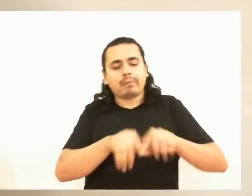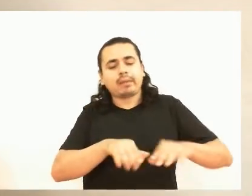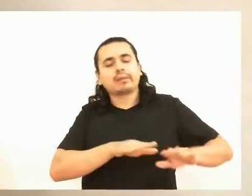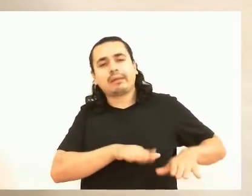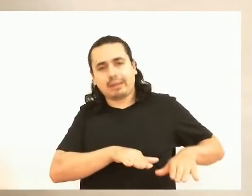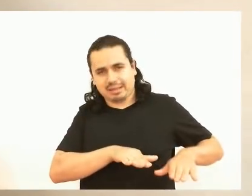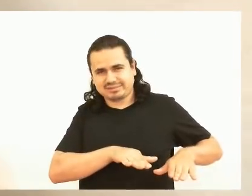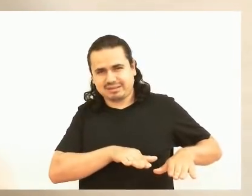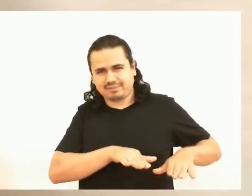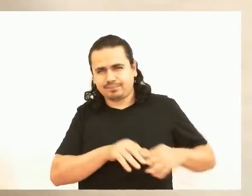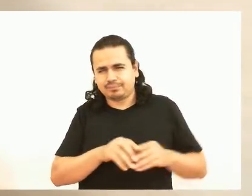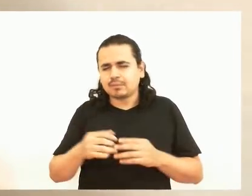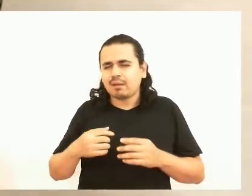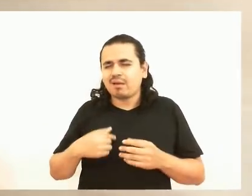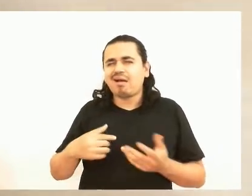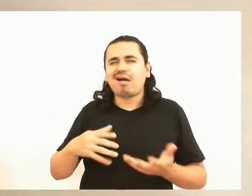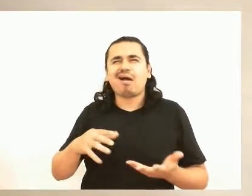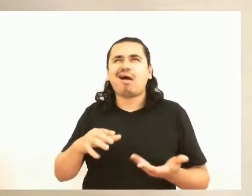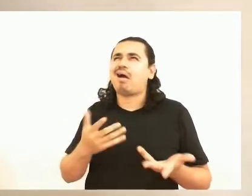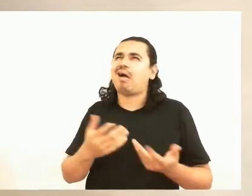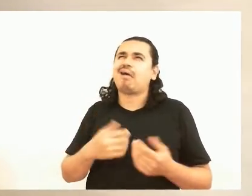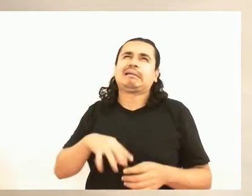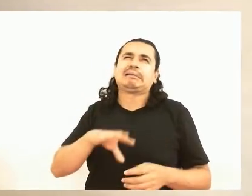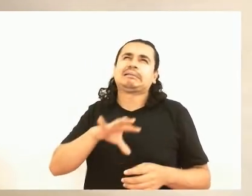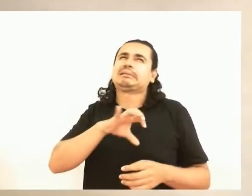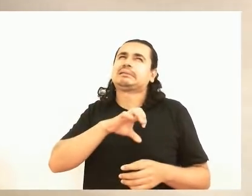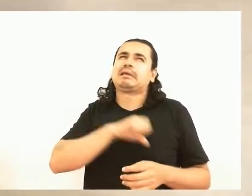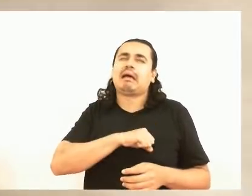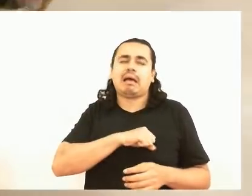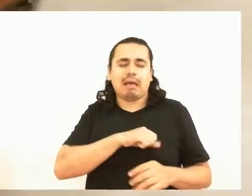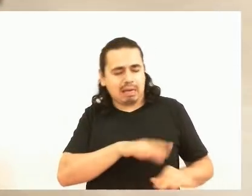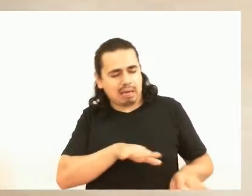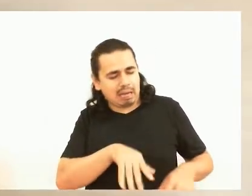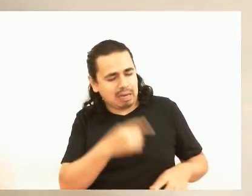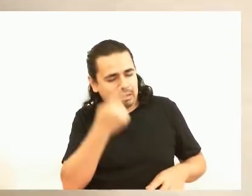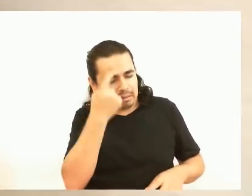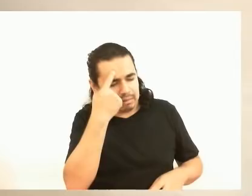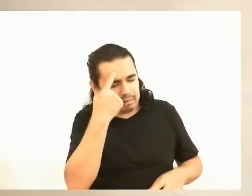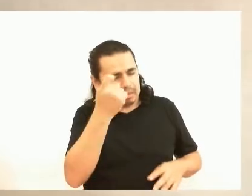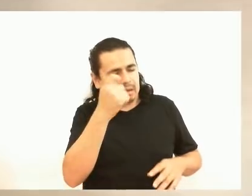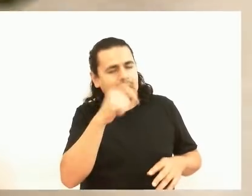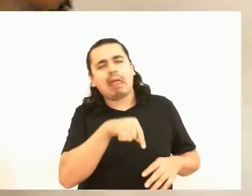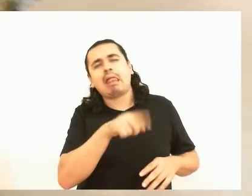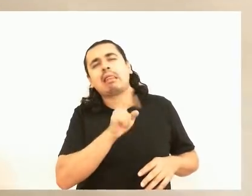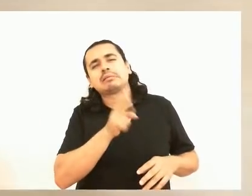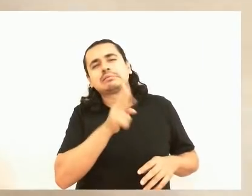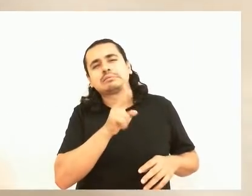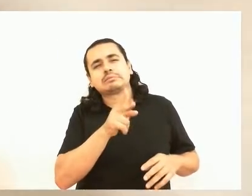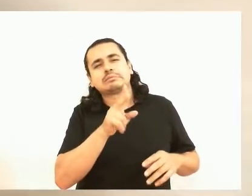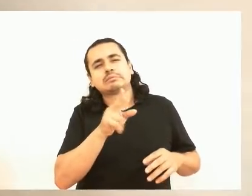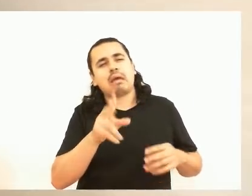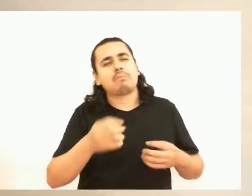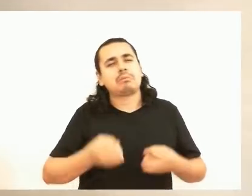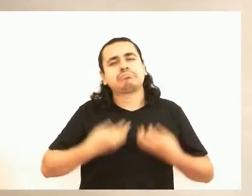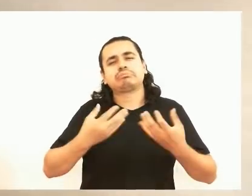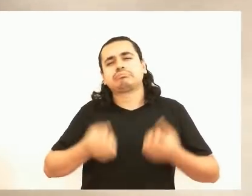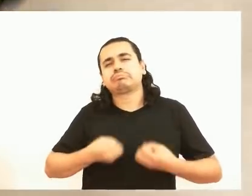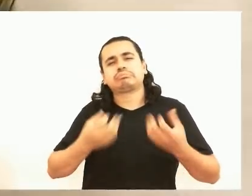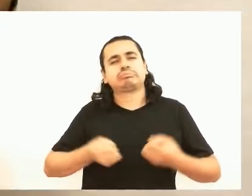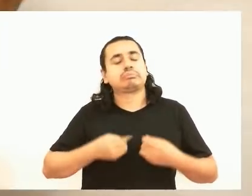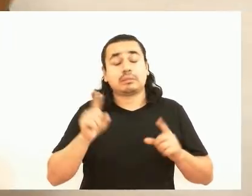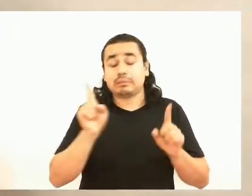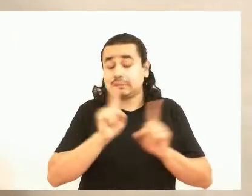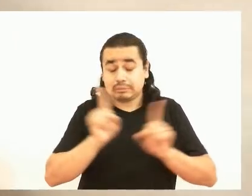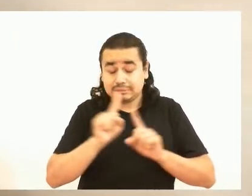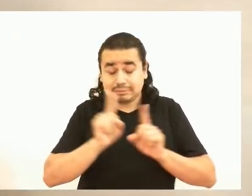esse olhar romântico para criar a criança é sempre criativa criança sempre espontânea que as crianças sempre